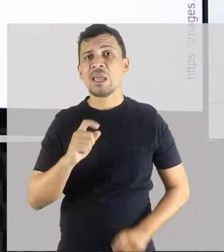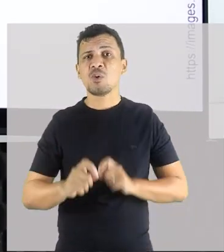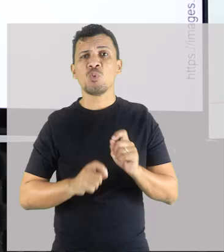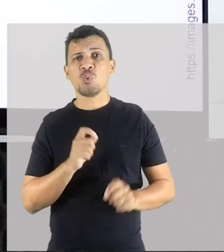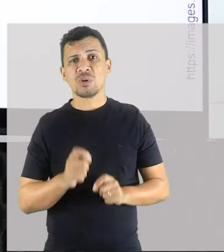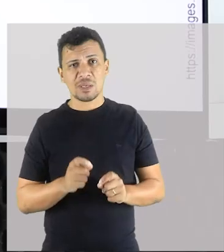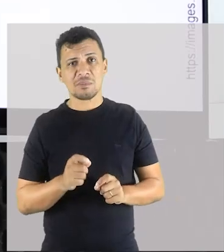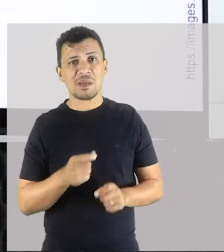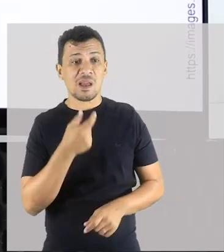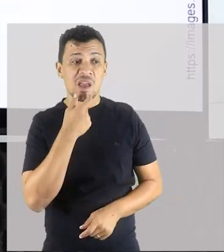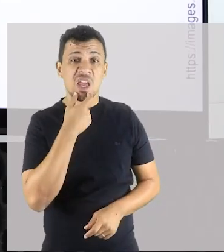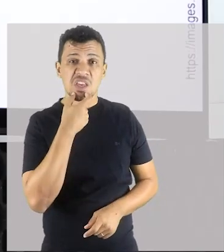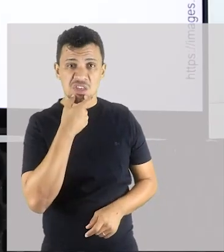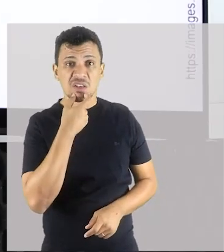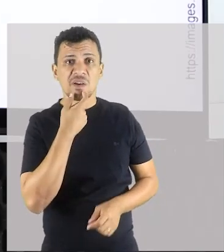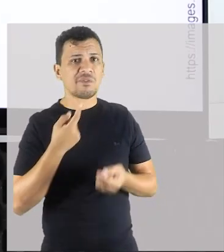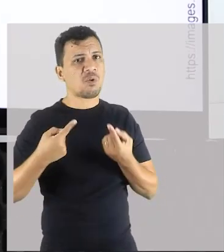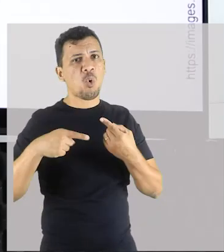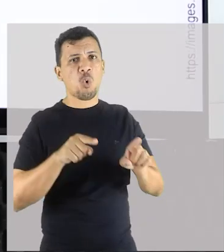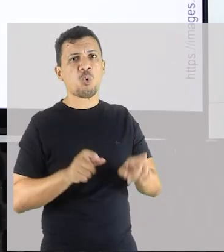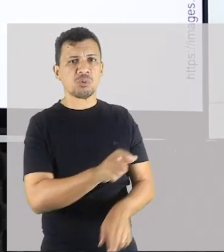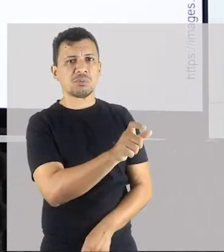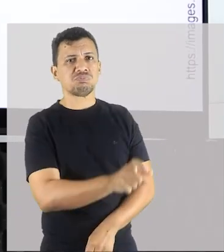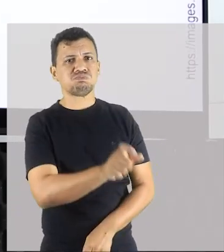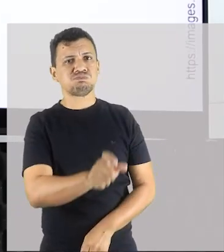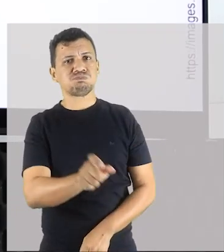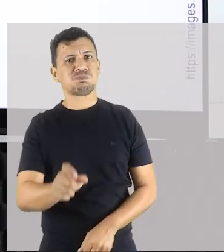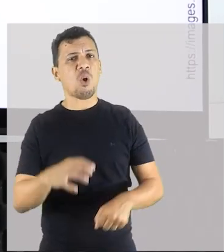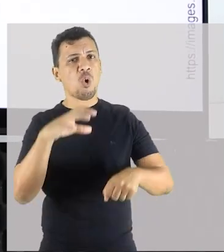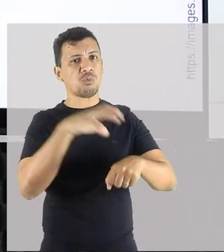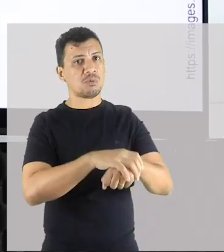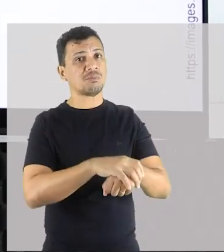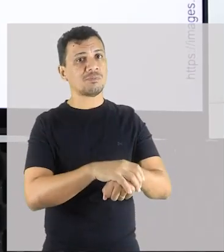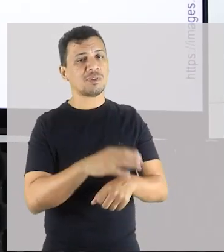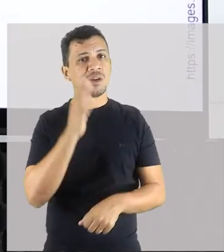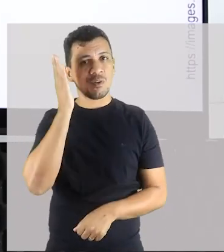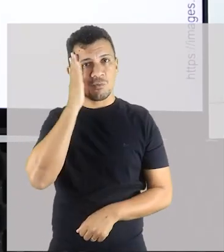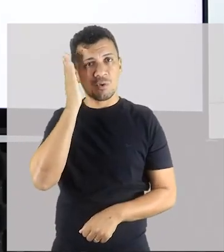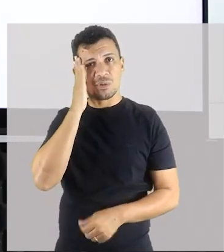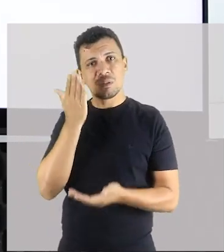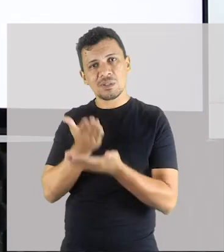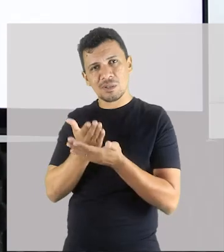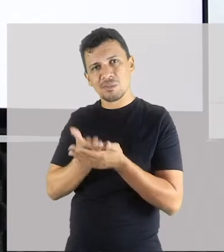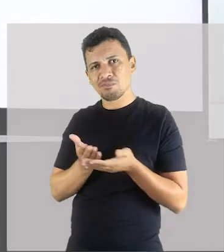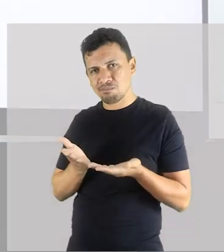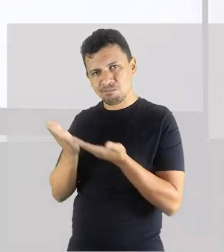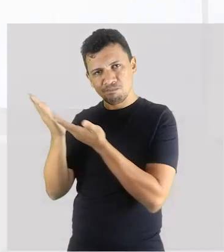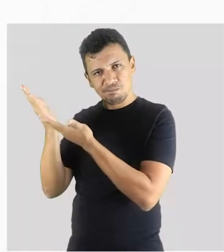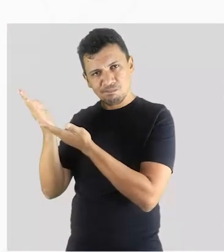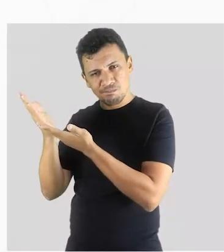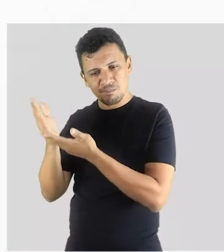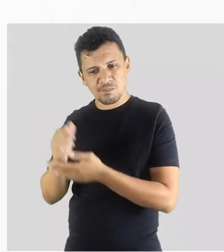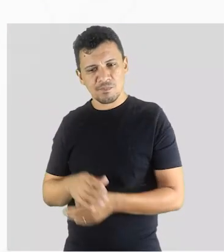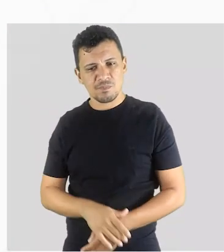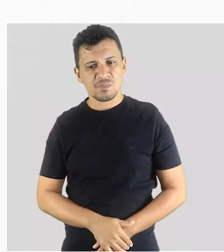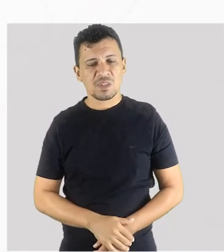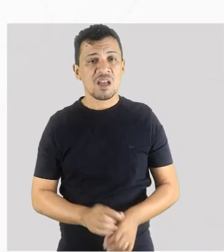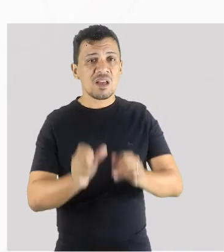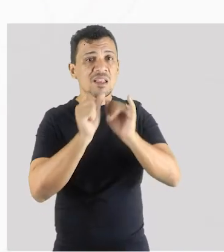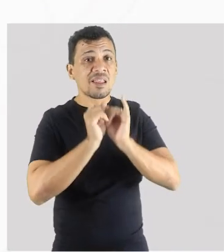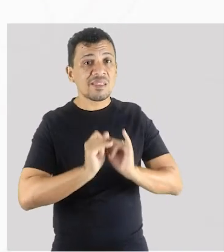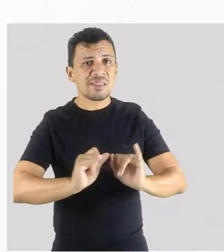contraofensiva inglesa contra esses colonos. É o que nós vamos entender um pouco mais aqui à frente. A Declaração